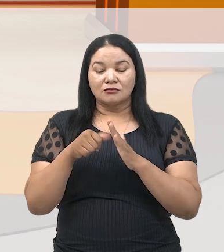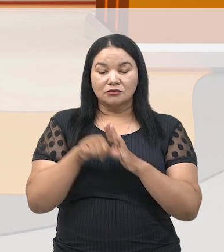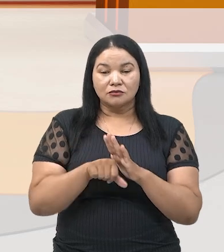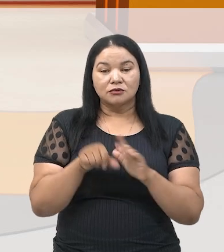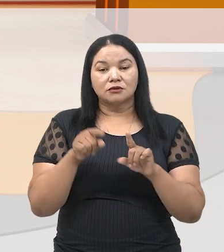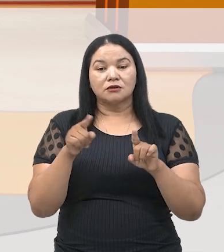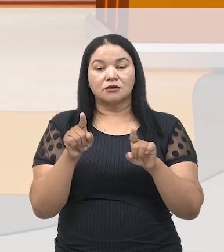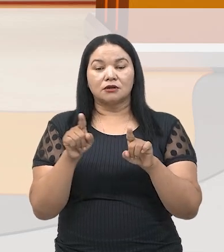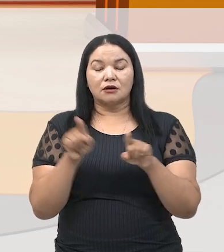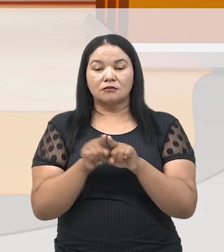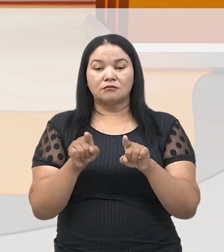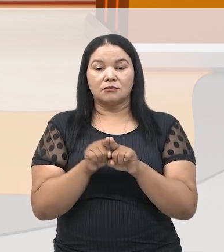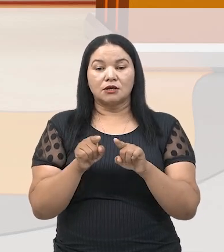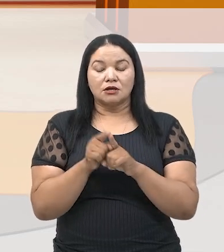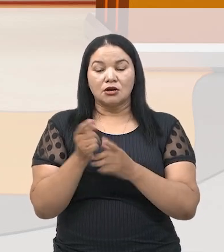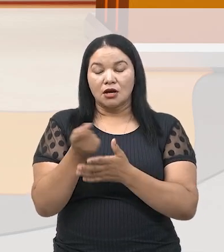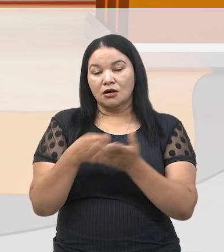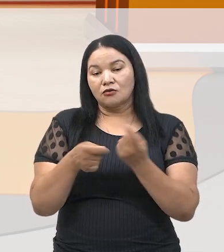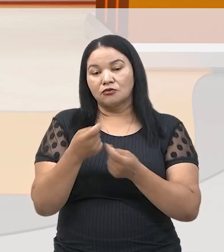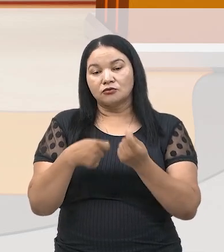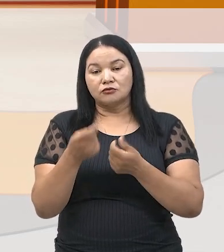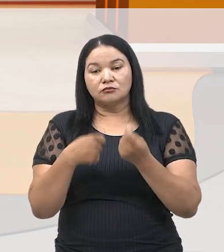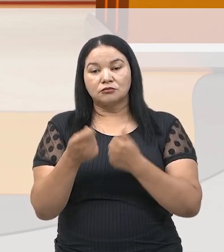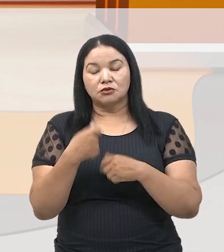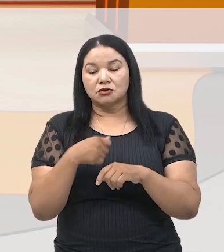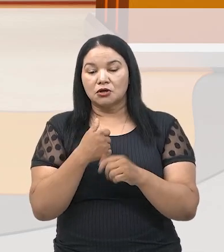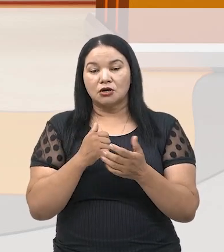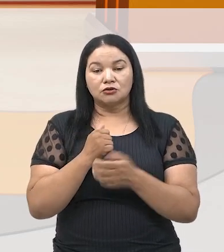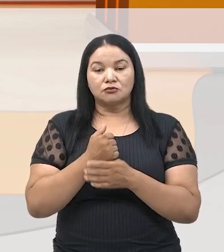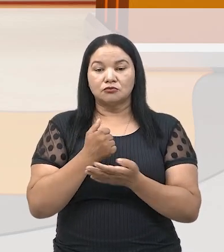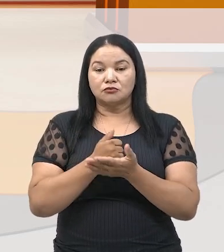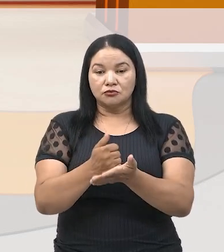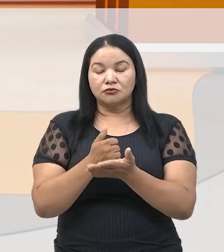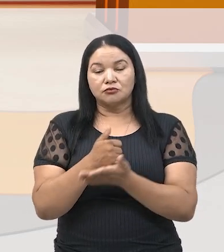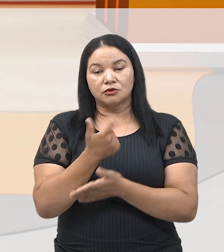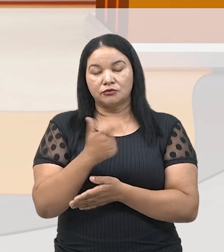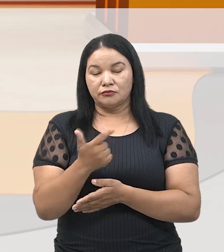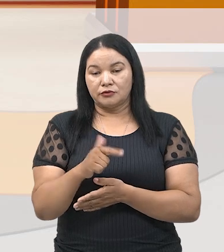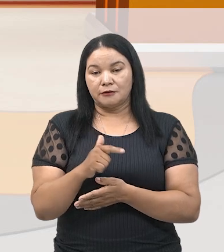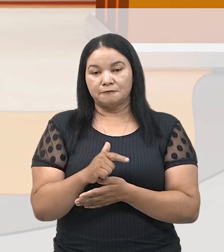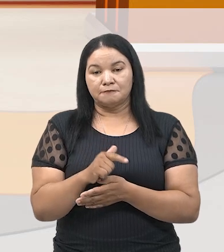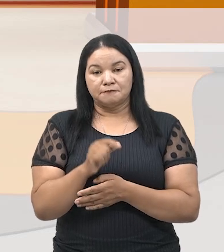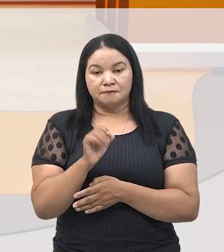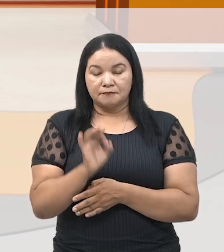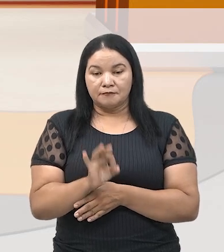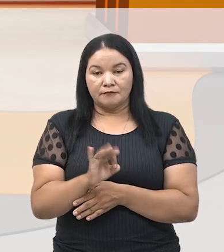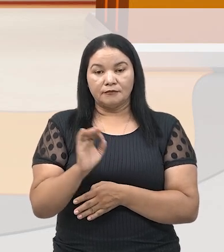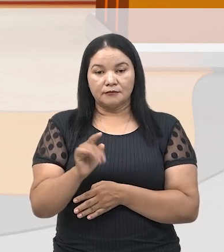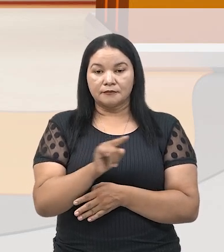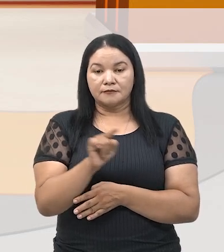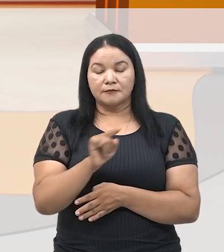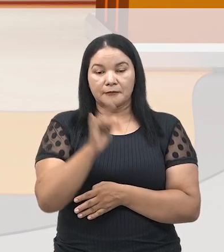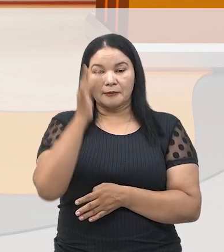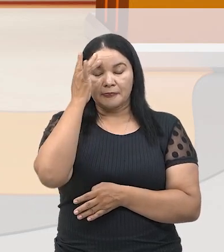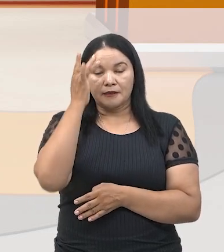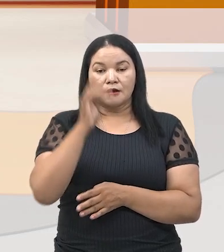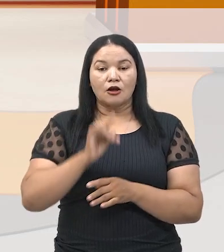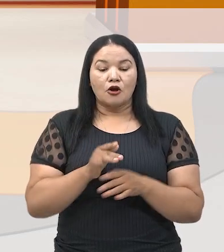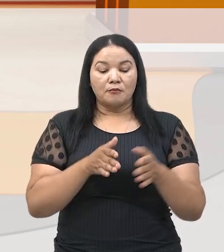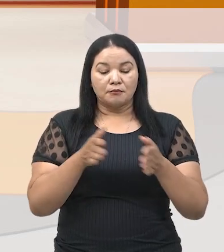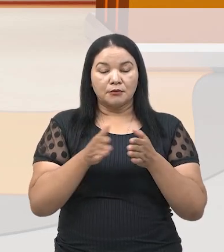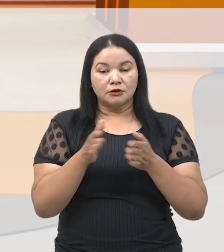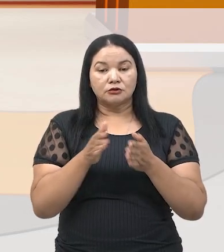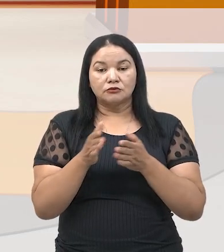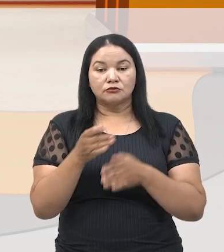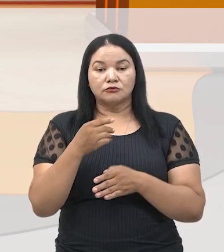das práticas econômicas que não beneficiavam a todos, certo? Então lembrem, né, o período da República da Espada é